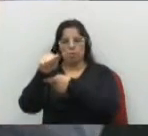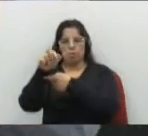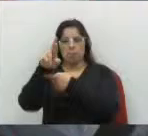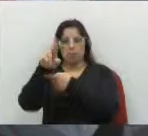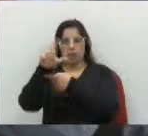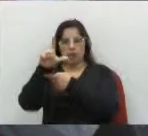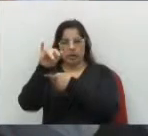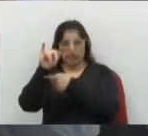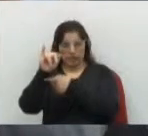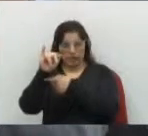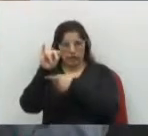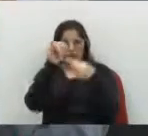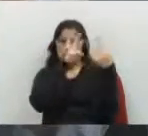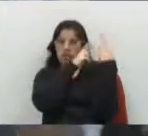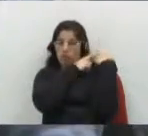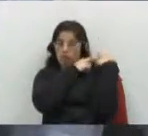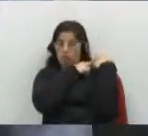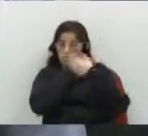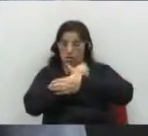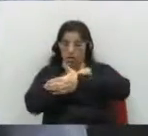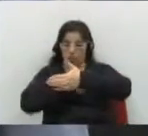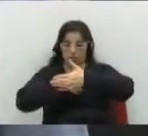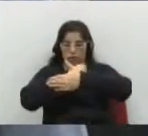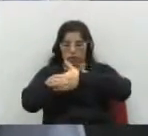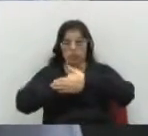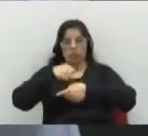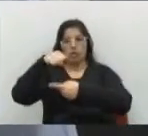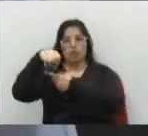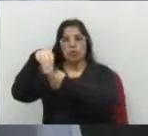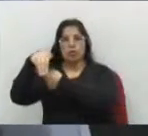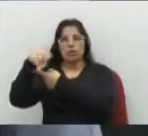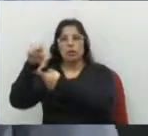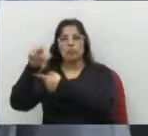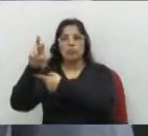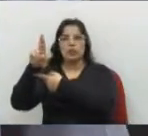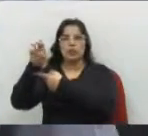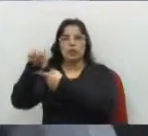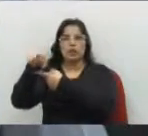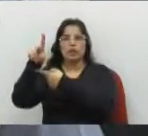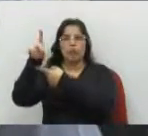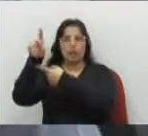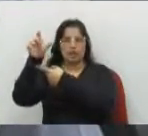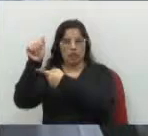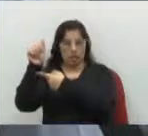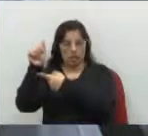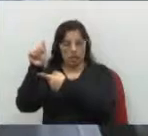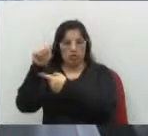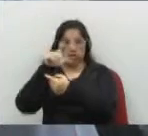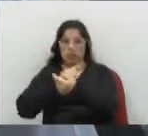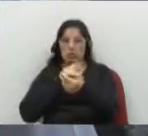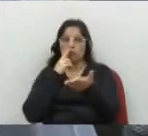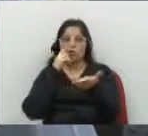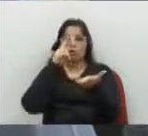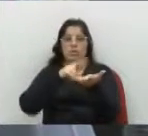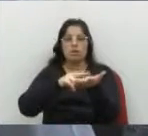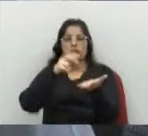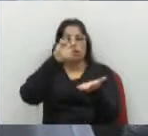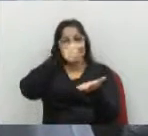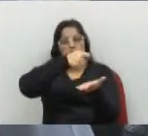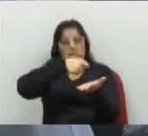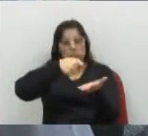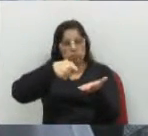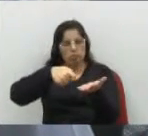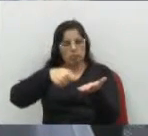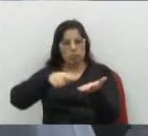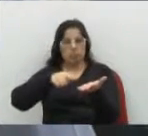e ela esteve lá e dizendo que ela tinha um laudo em mãos da empresa que entrega feijão aqui na cidade,